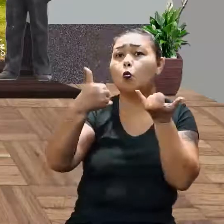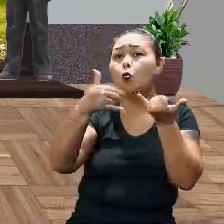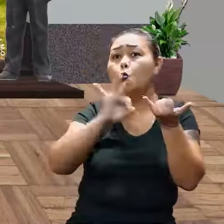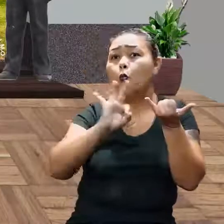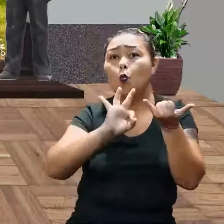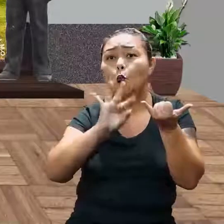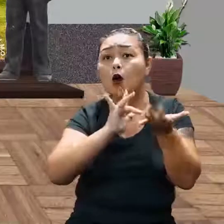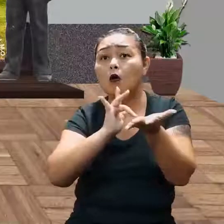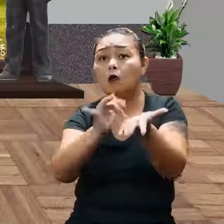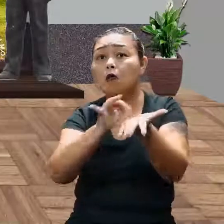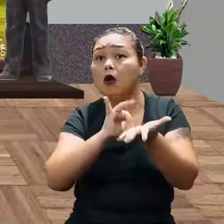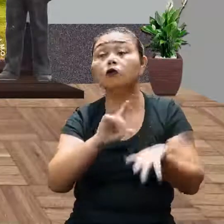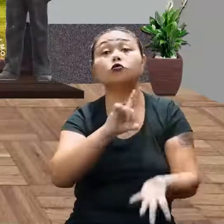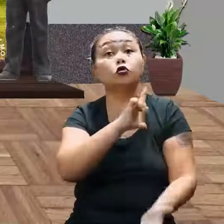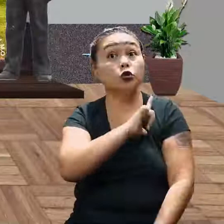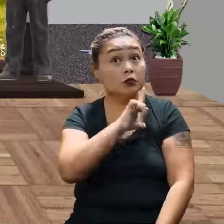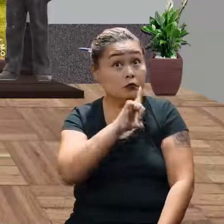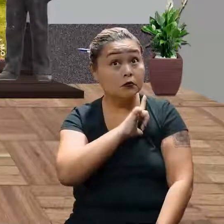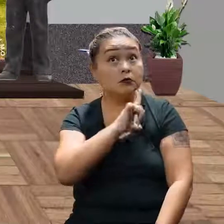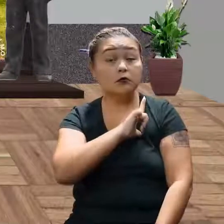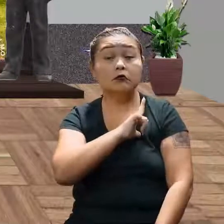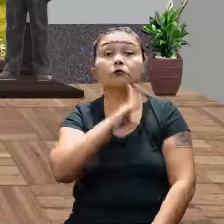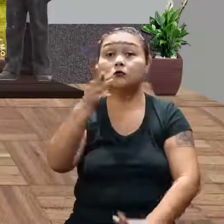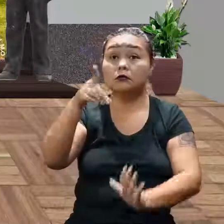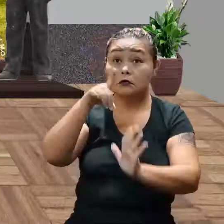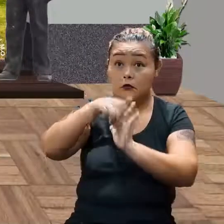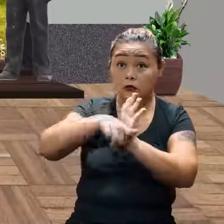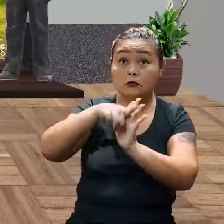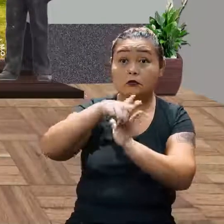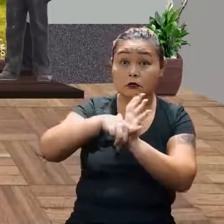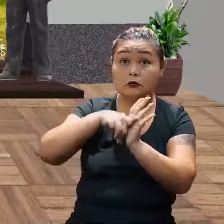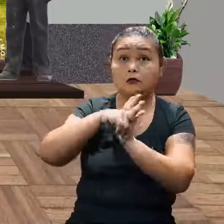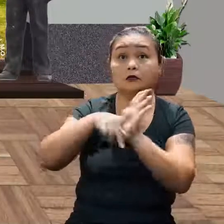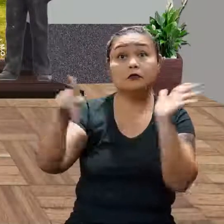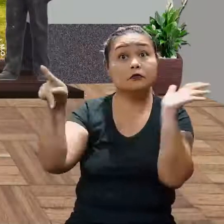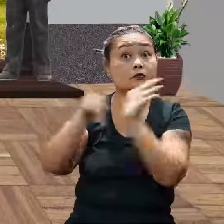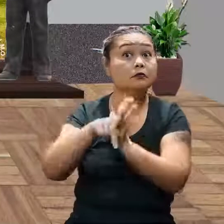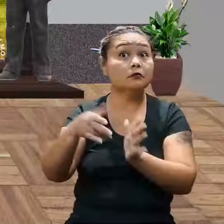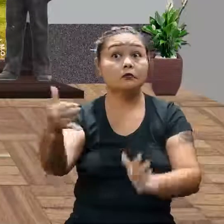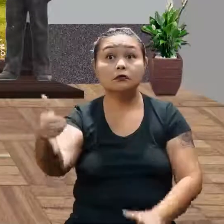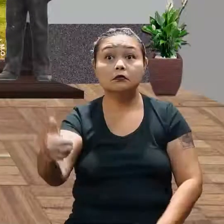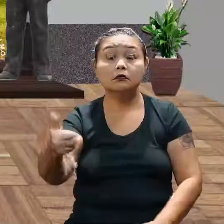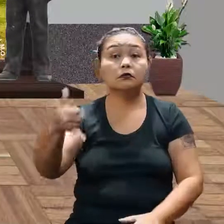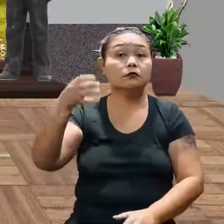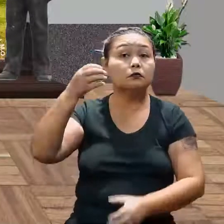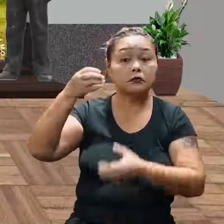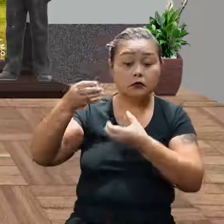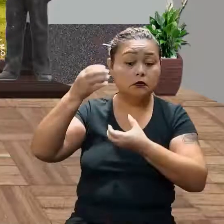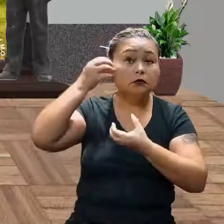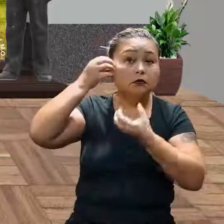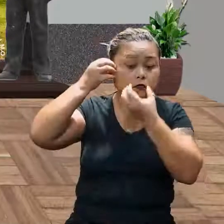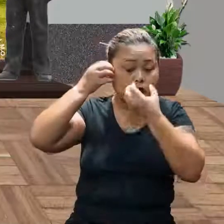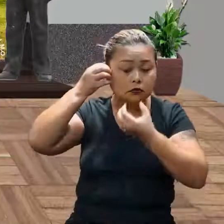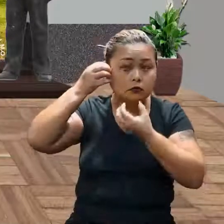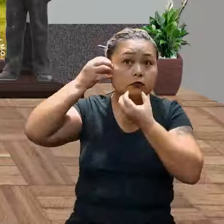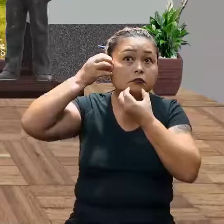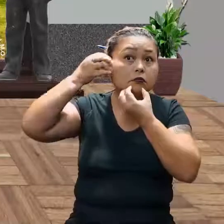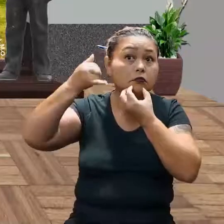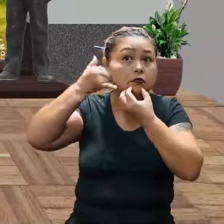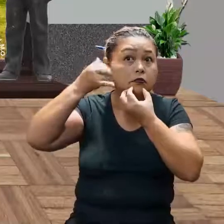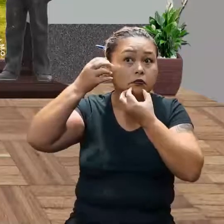fio sendo implantado, nós temos aqui na Estrada de Ferro Madeira Mamoré o próprio telefone começando a chegar aqui na Estrada de